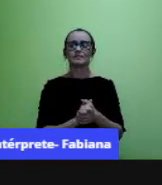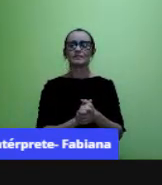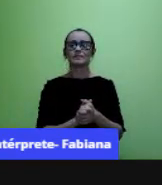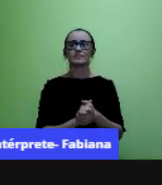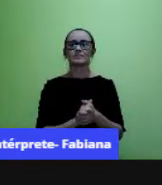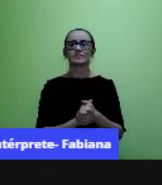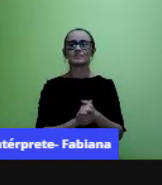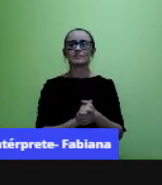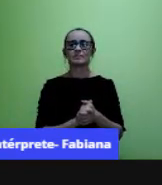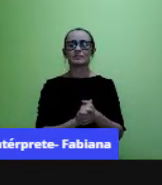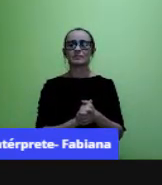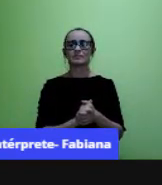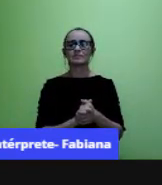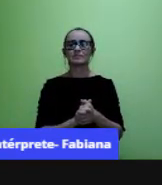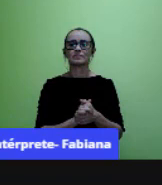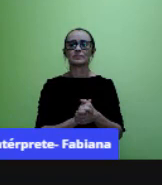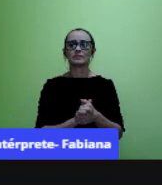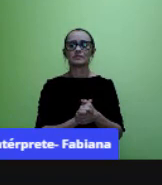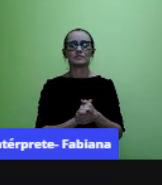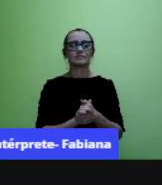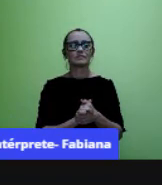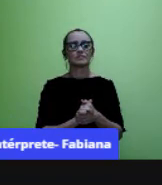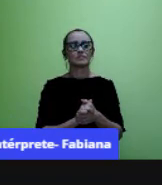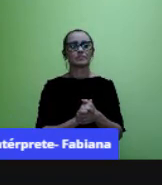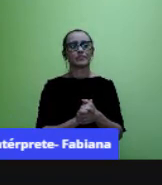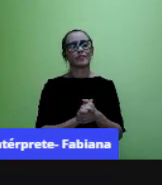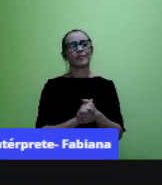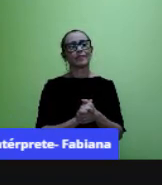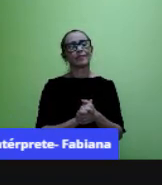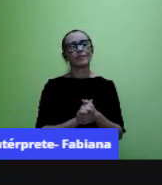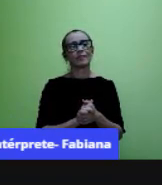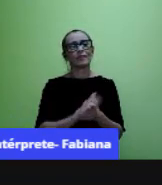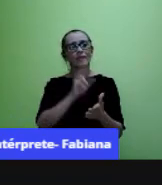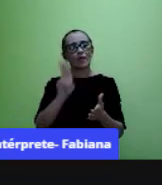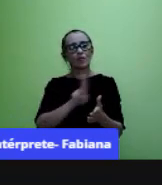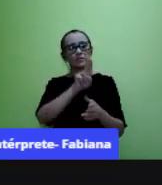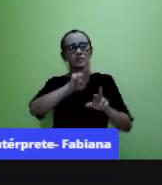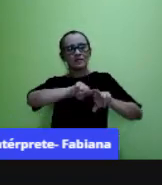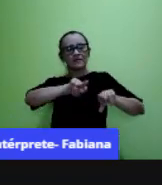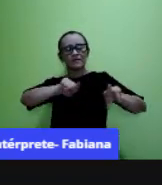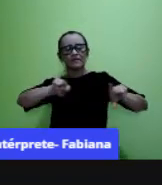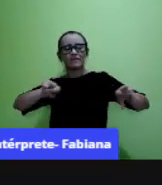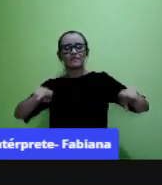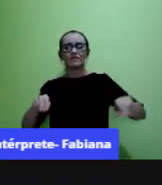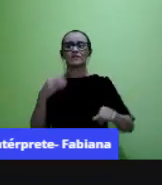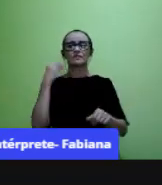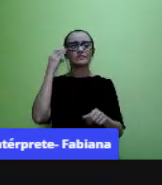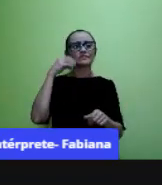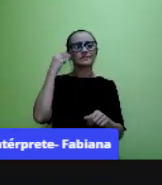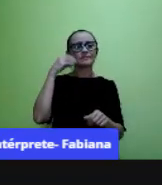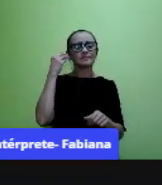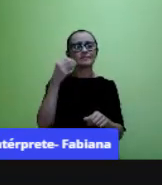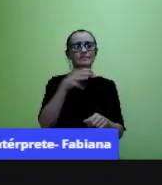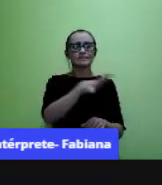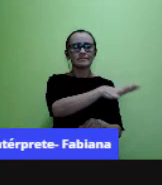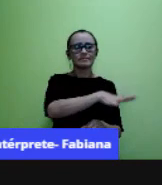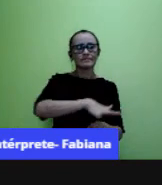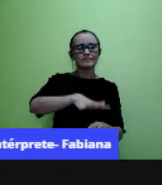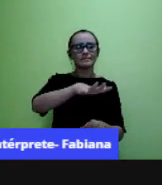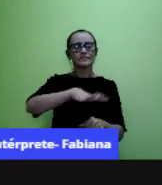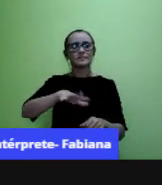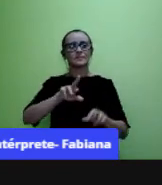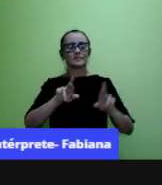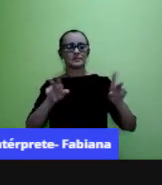Outra coisa, eu utilizo vários campos de experiência na mesma aula. Muito